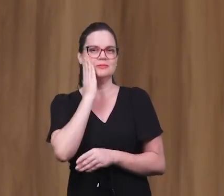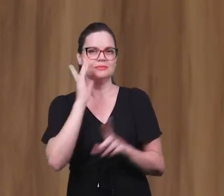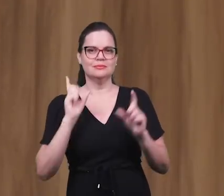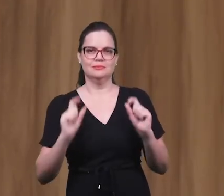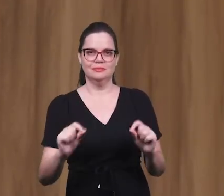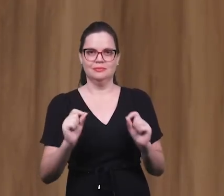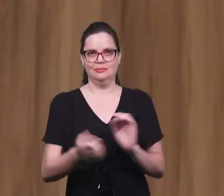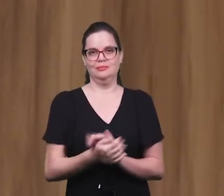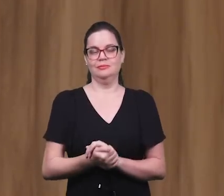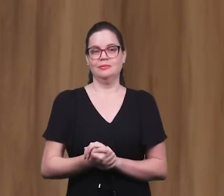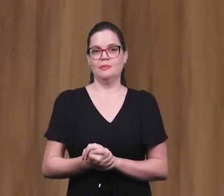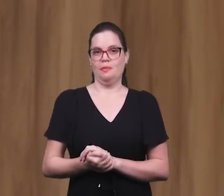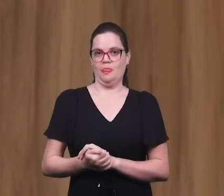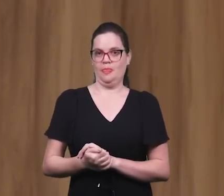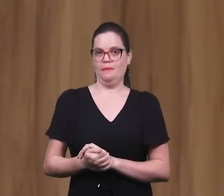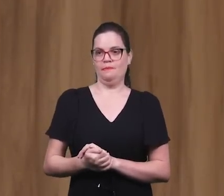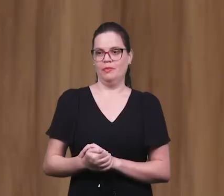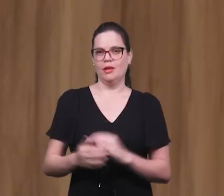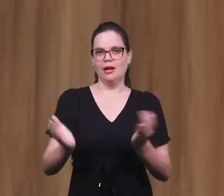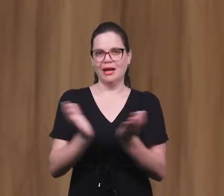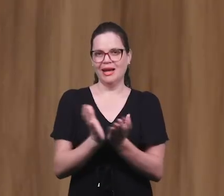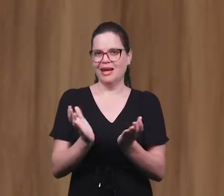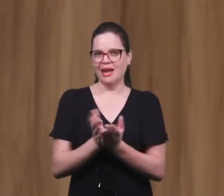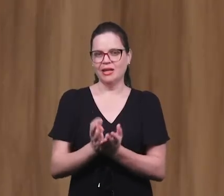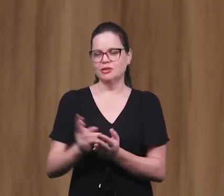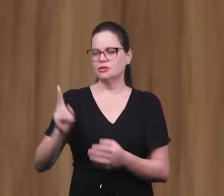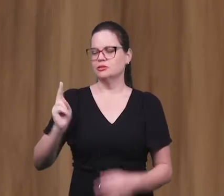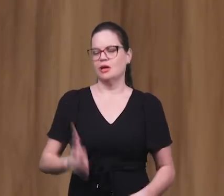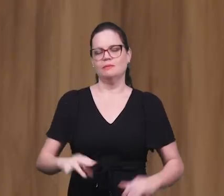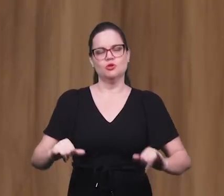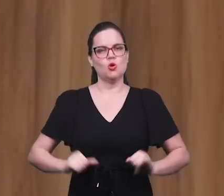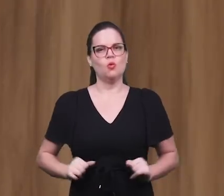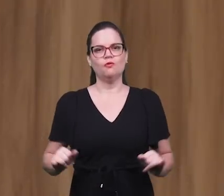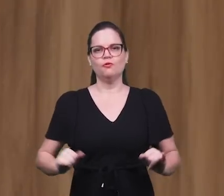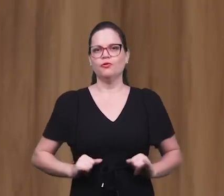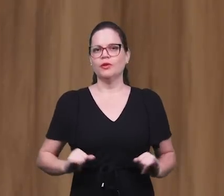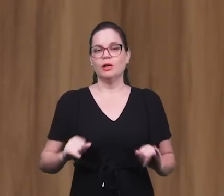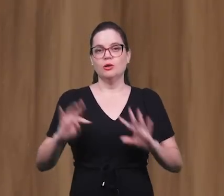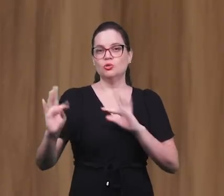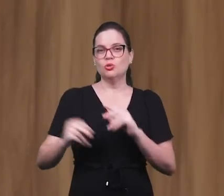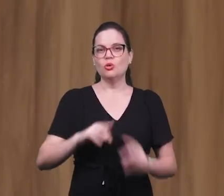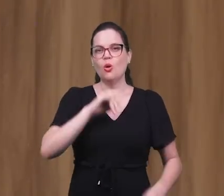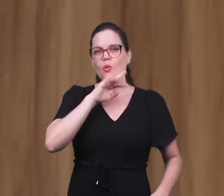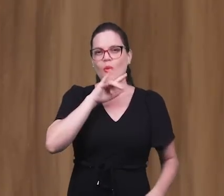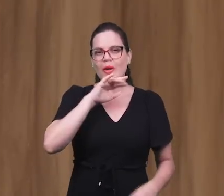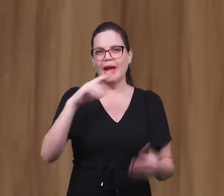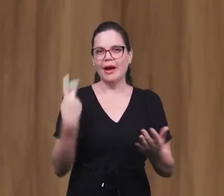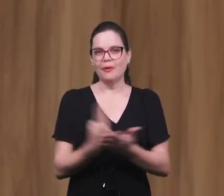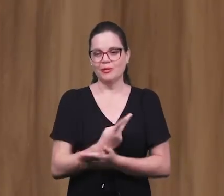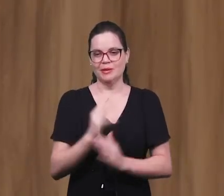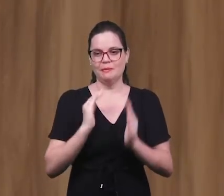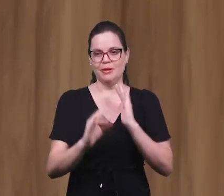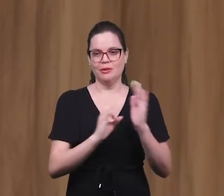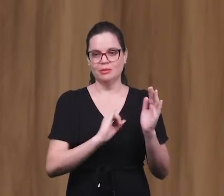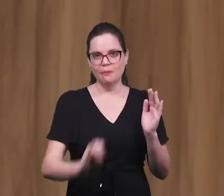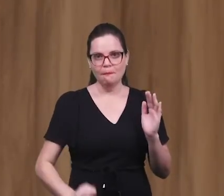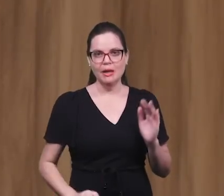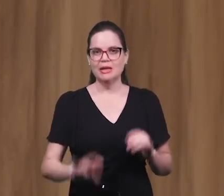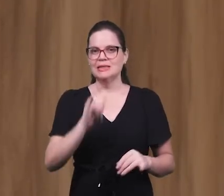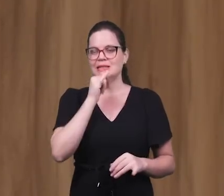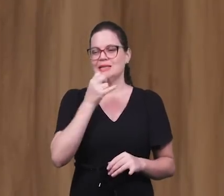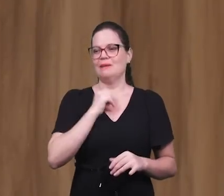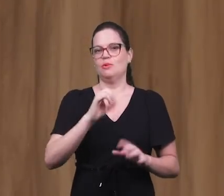por qualquer coisa que acontecesse de ruim no império. Qualquer coisa, vier uma fome, vier uma